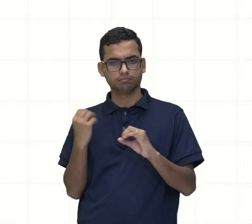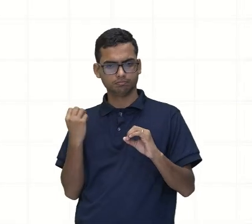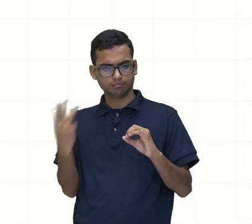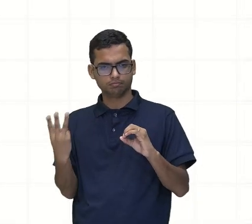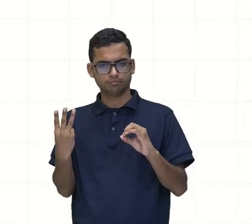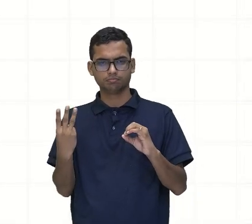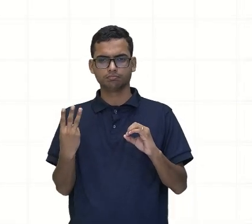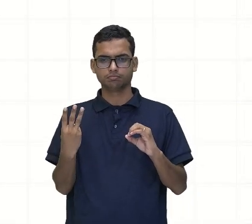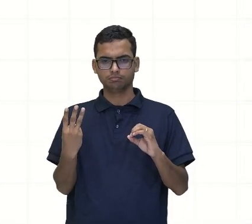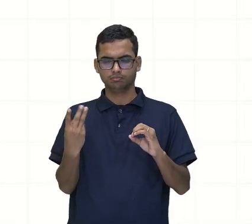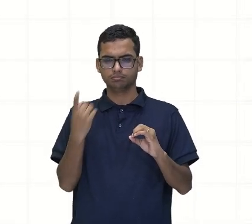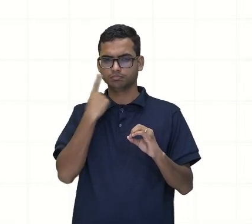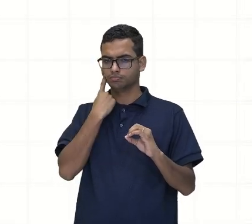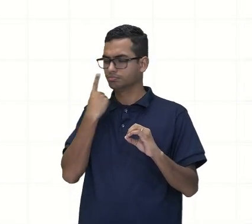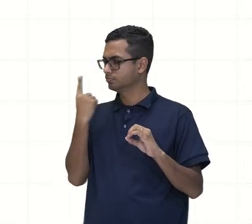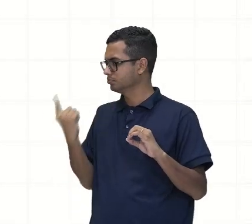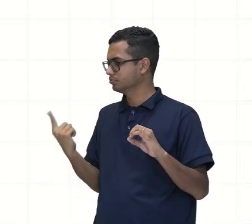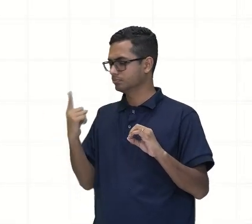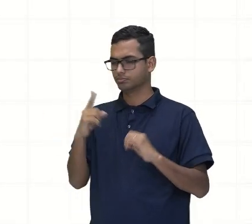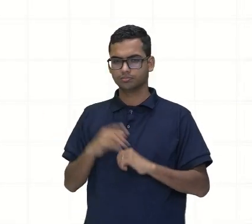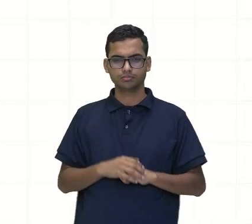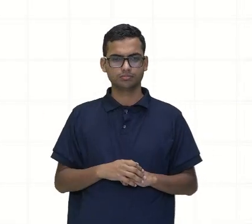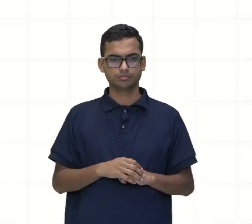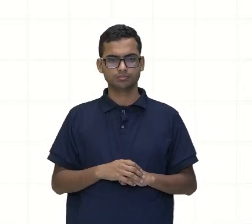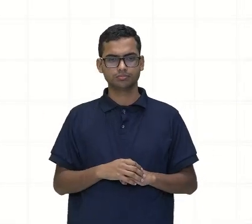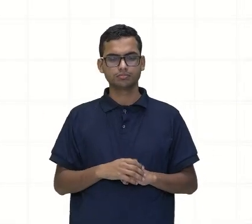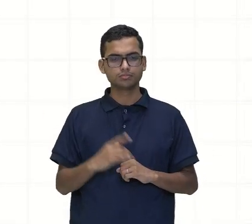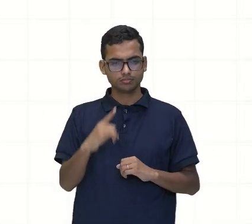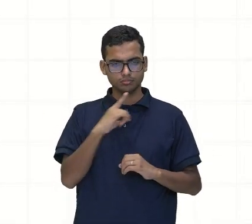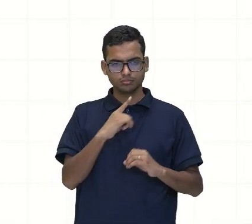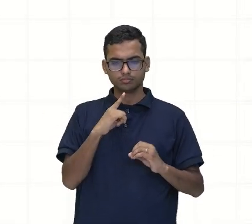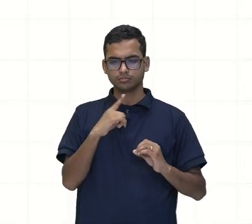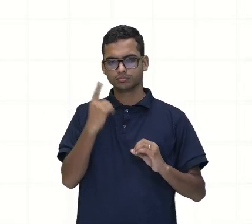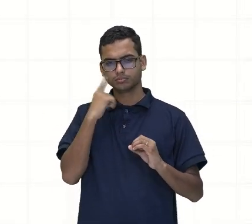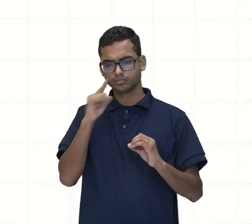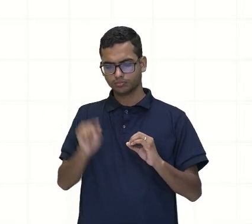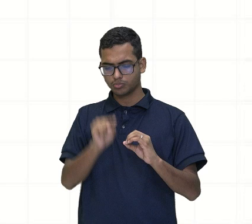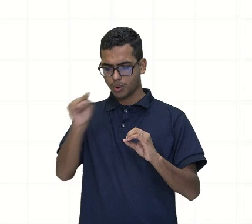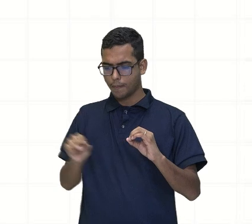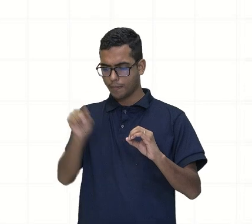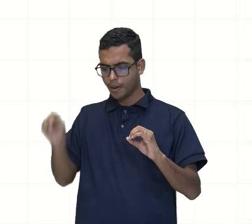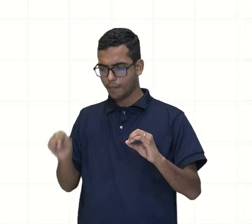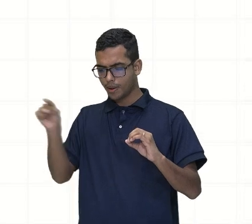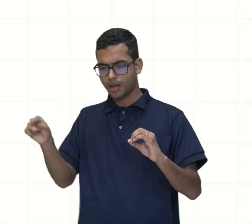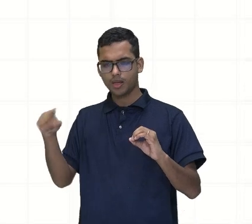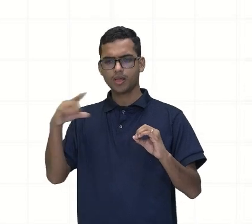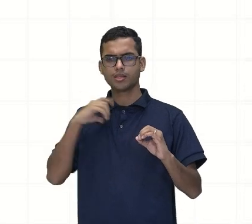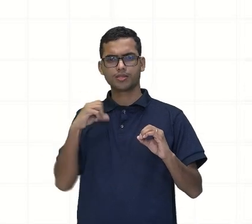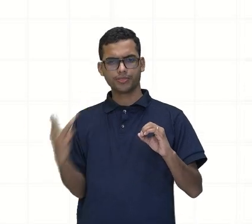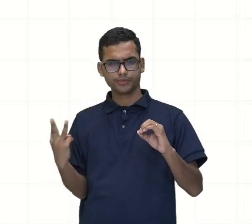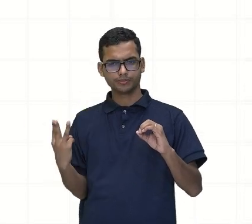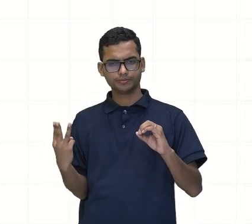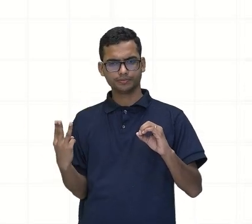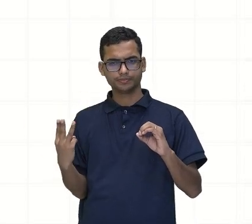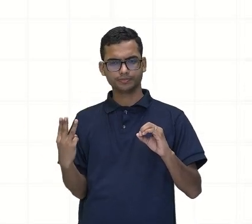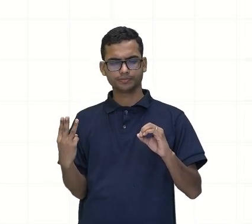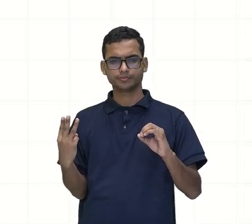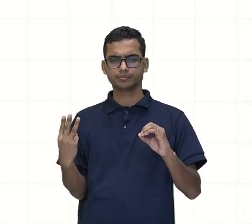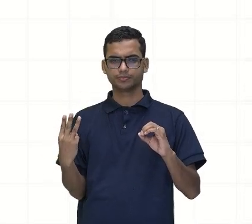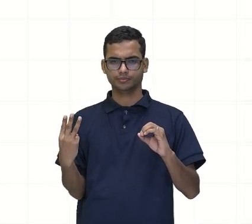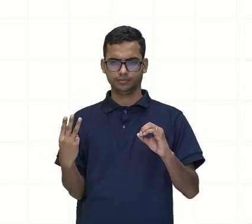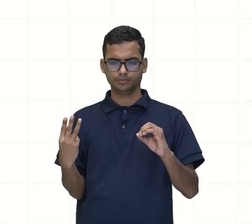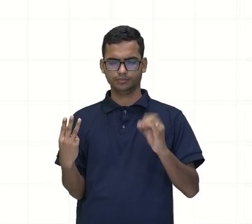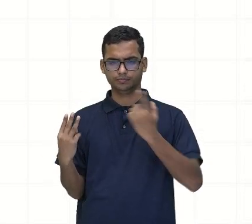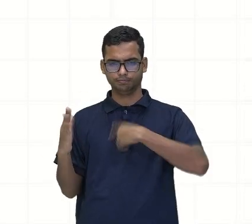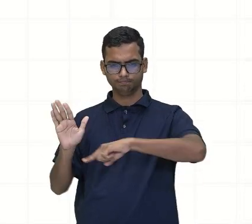unidades para a esquerda. Então, 1, 2, 3. E encontramos aqui, ó,